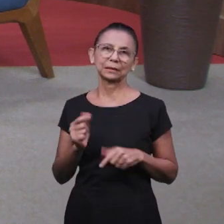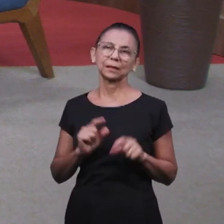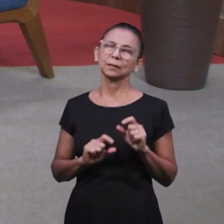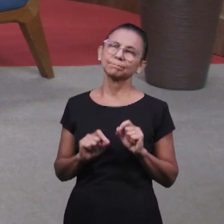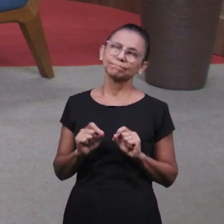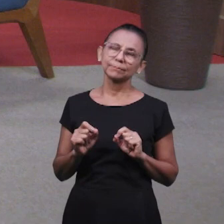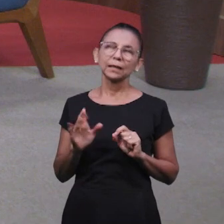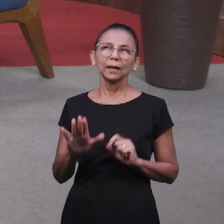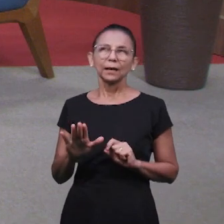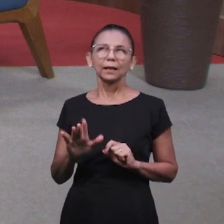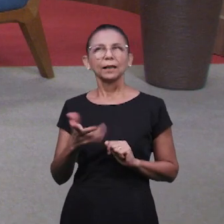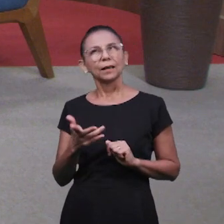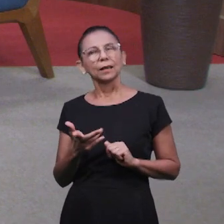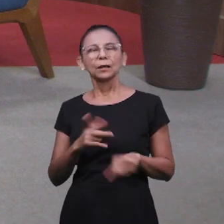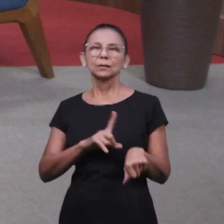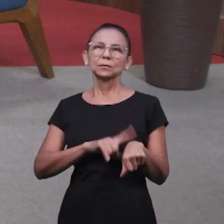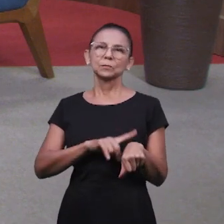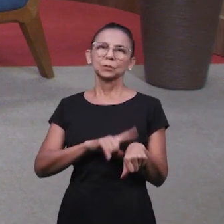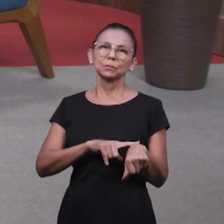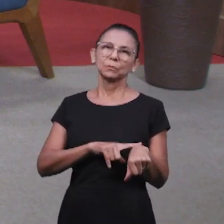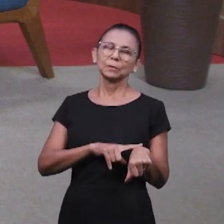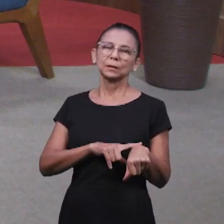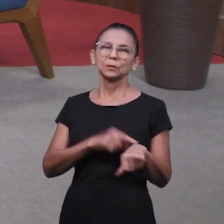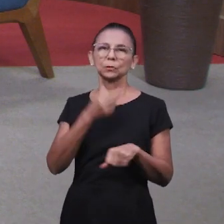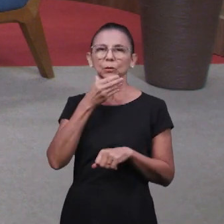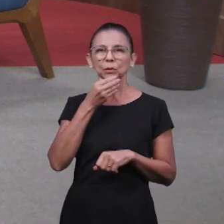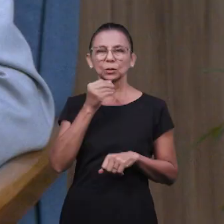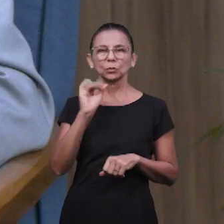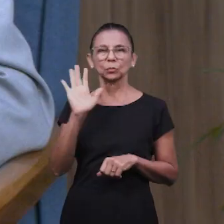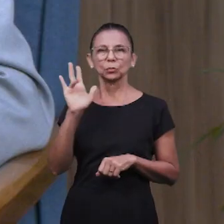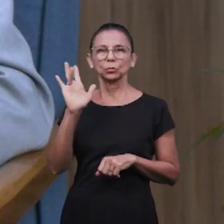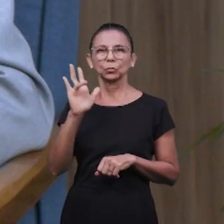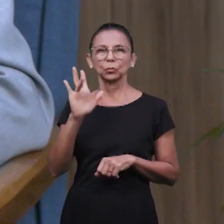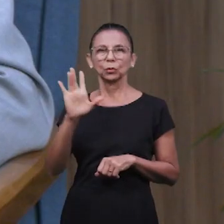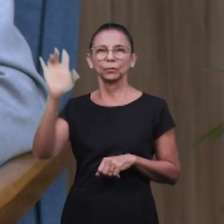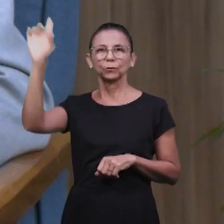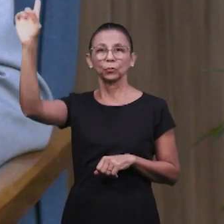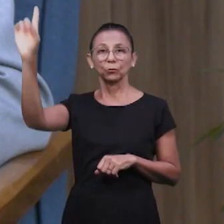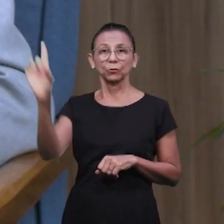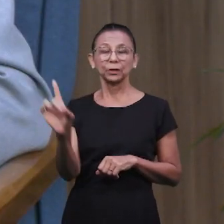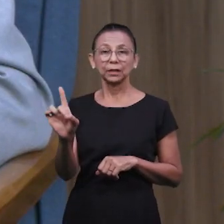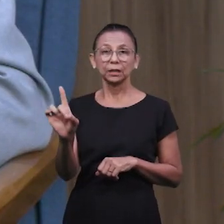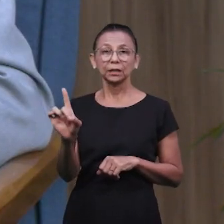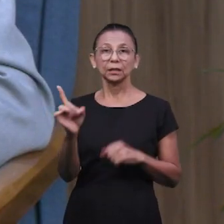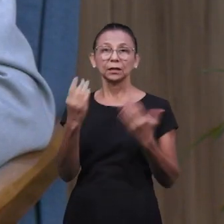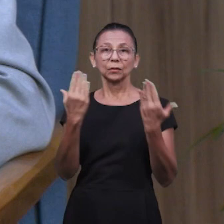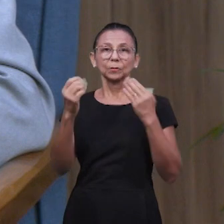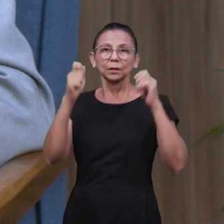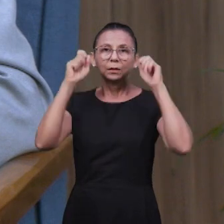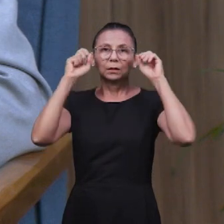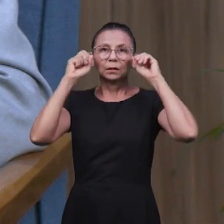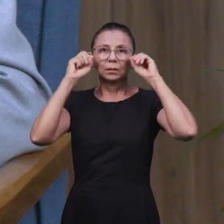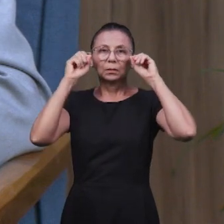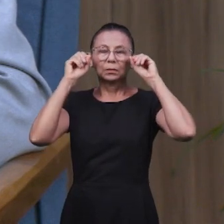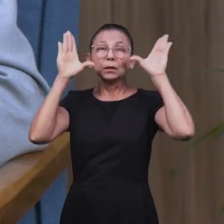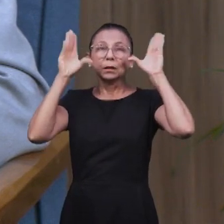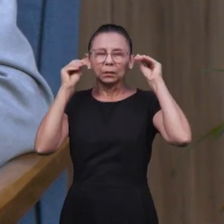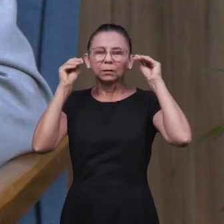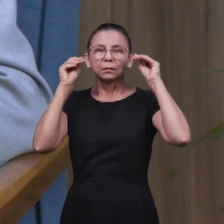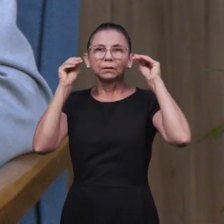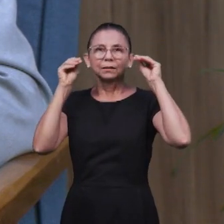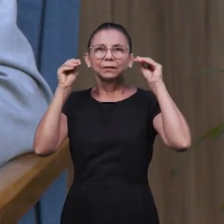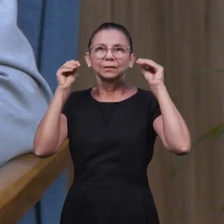algo maravilhoso que assim, no momento em que o noivo chegar, no momento, né, como no abrir e fechar